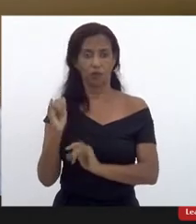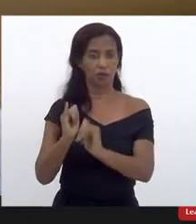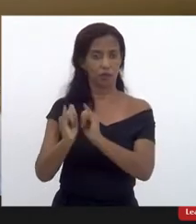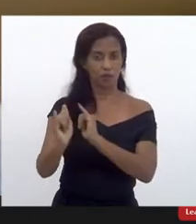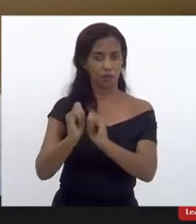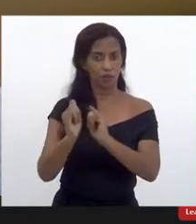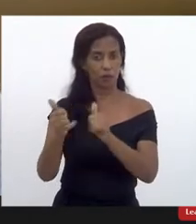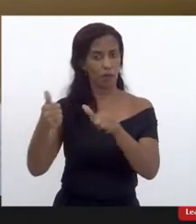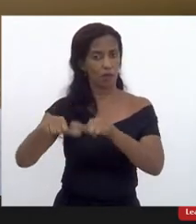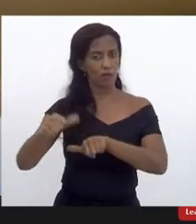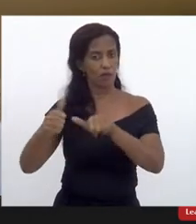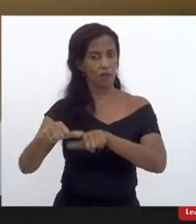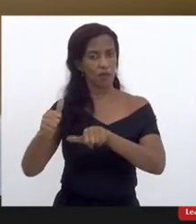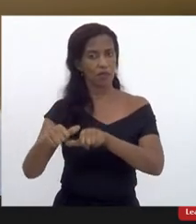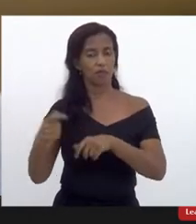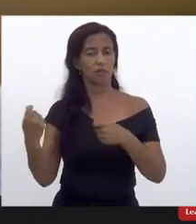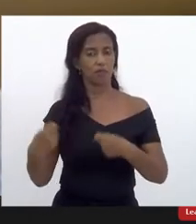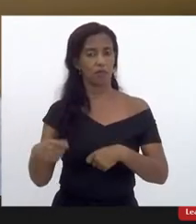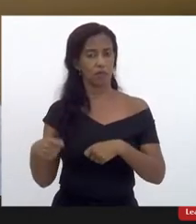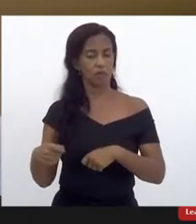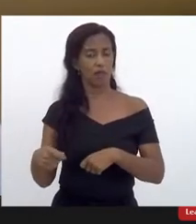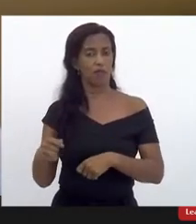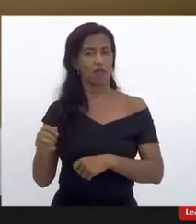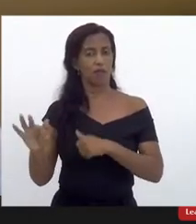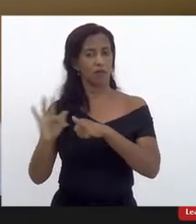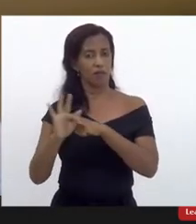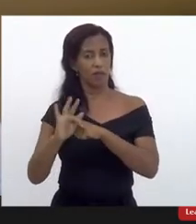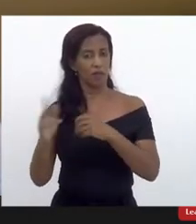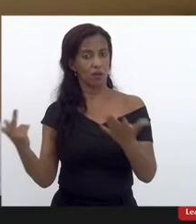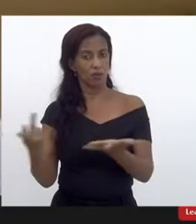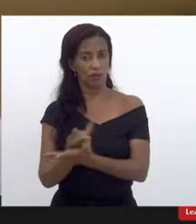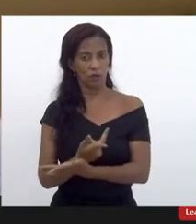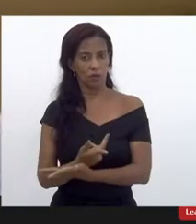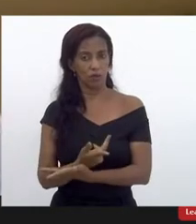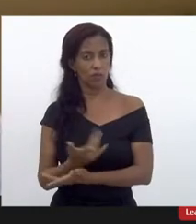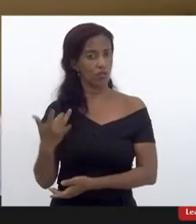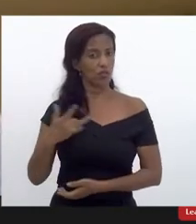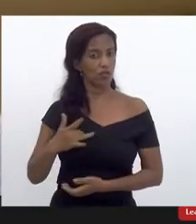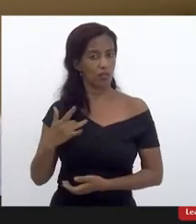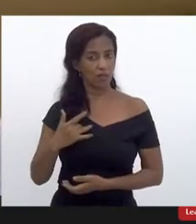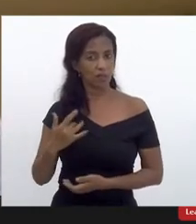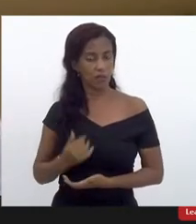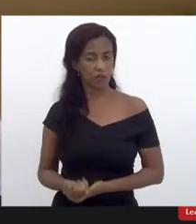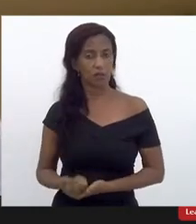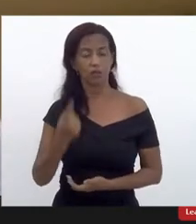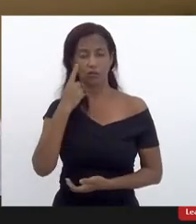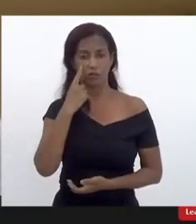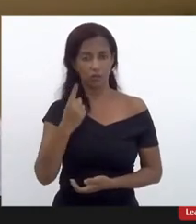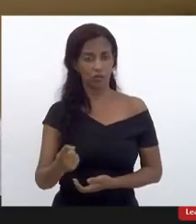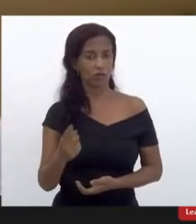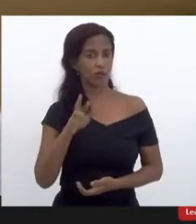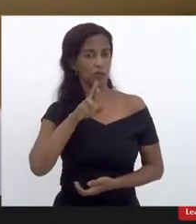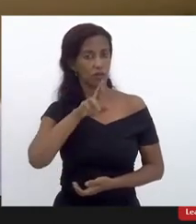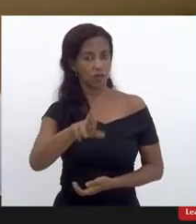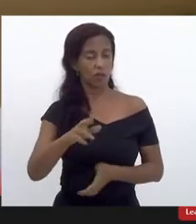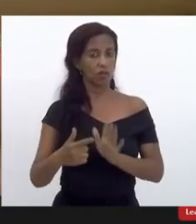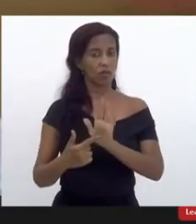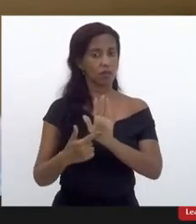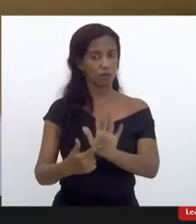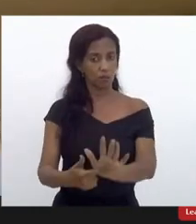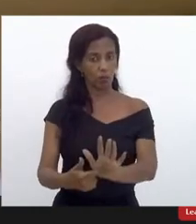informações, que a avaliação diagnóstica da rede FATEC fosse realizada, e a gente lamenta de ver esse resultado, que